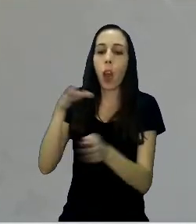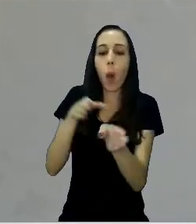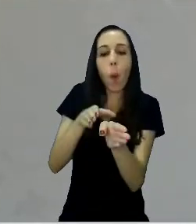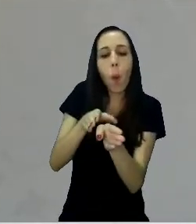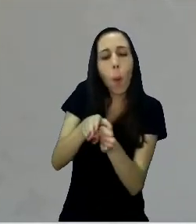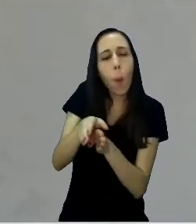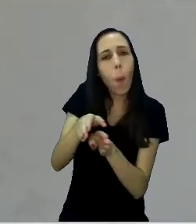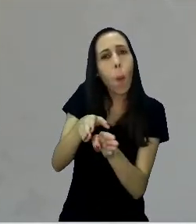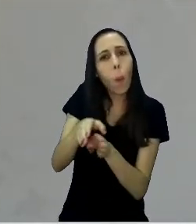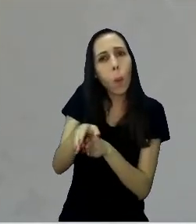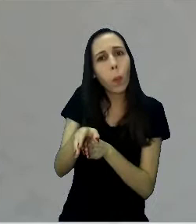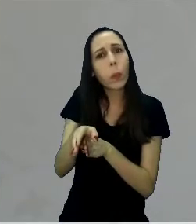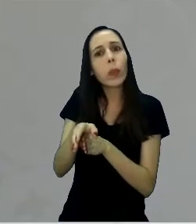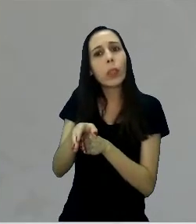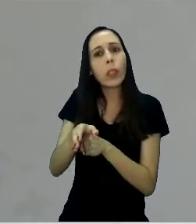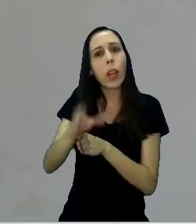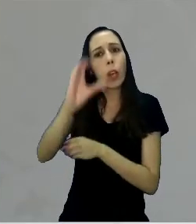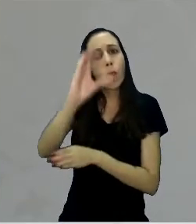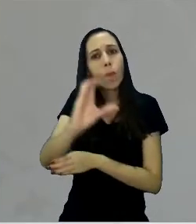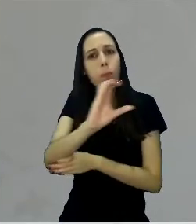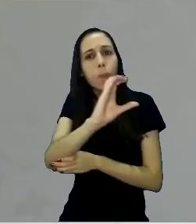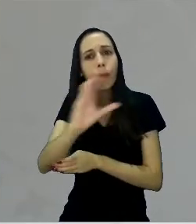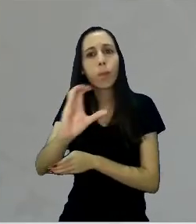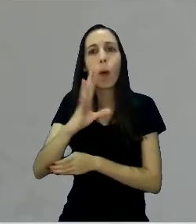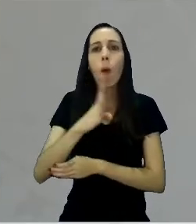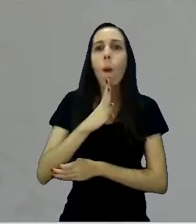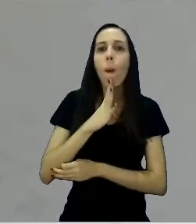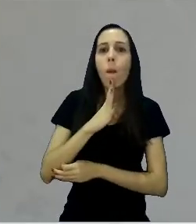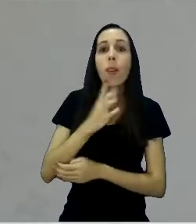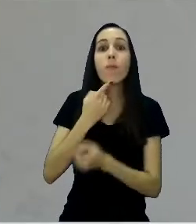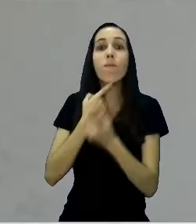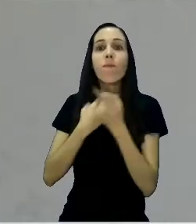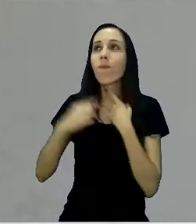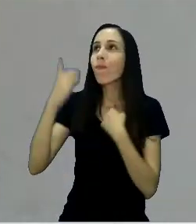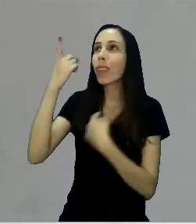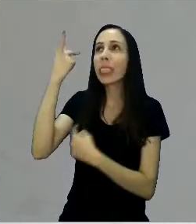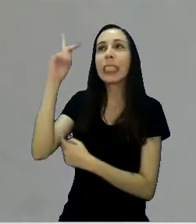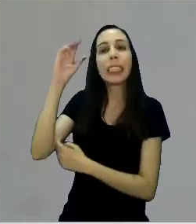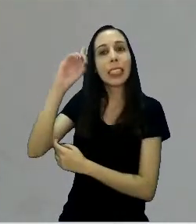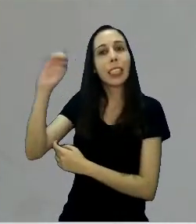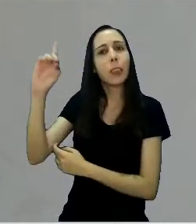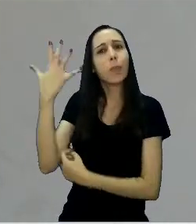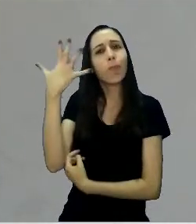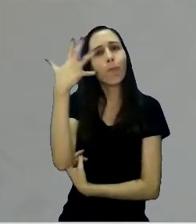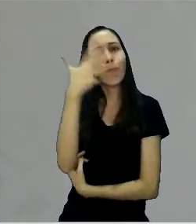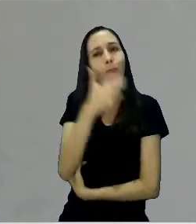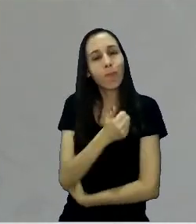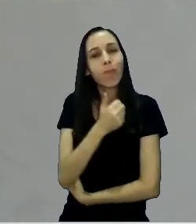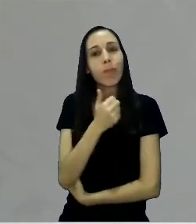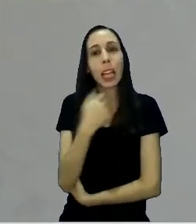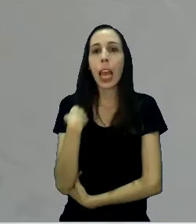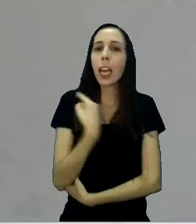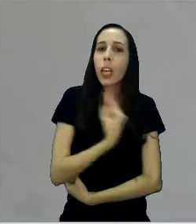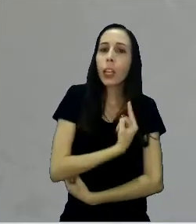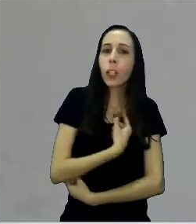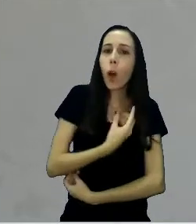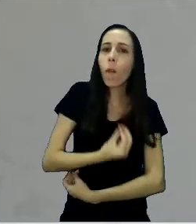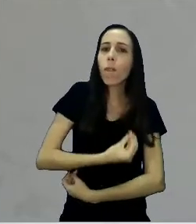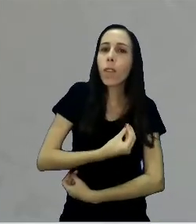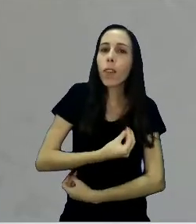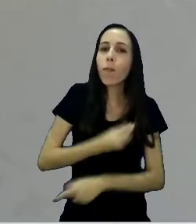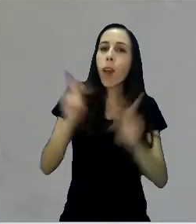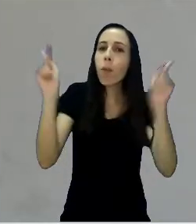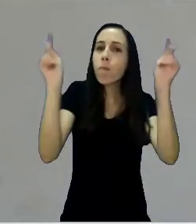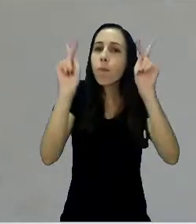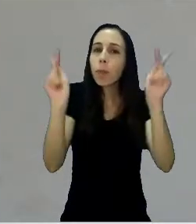bonito, conselhos de conduta cristã para conhecermos a vontade de Deus e